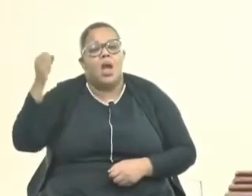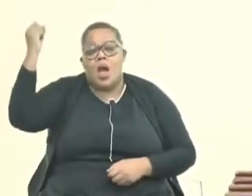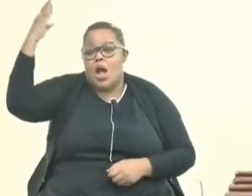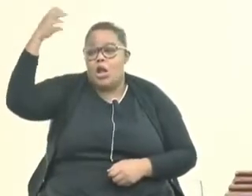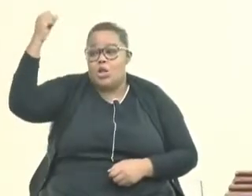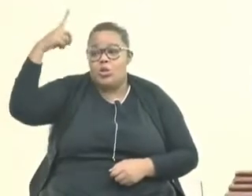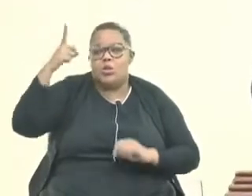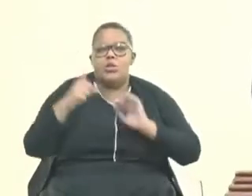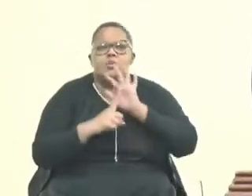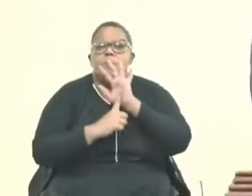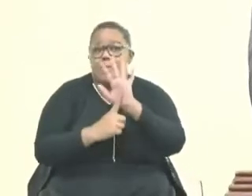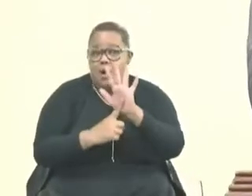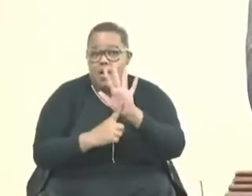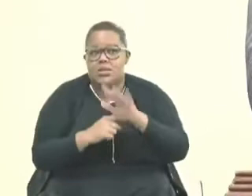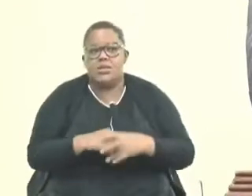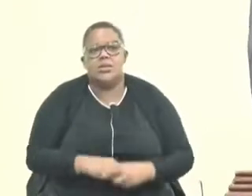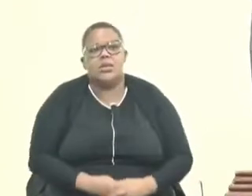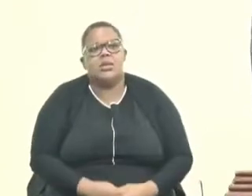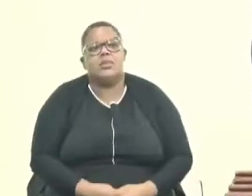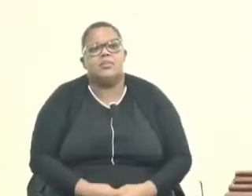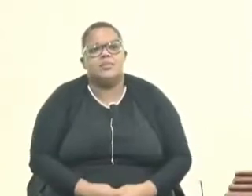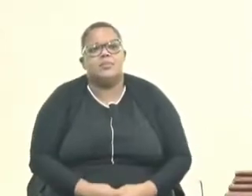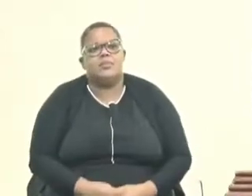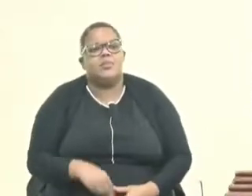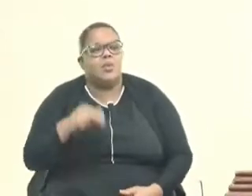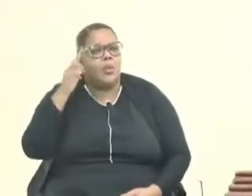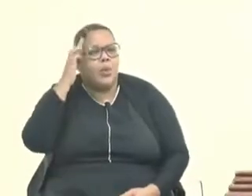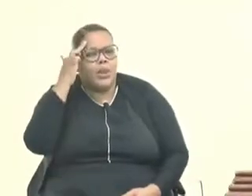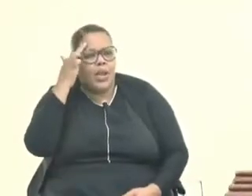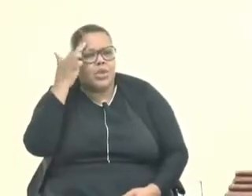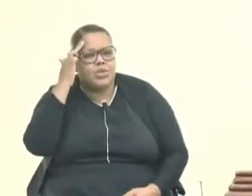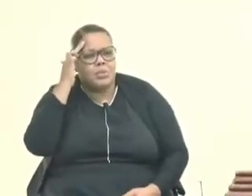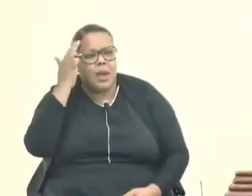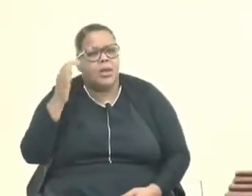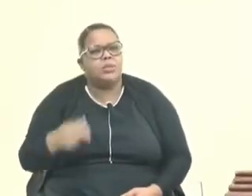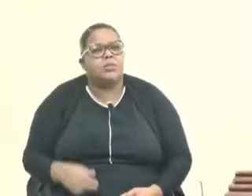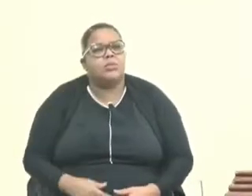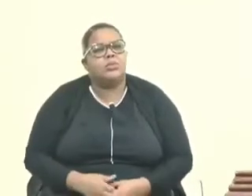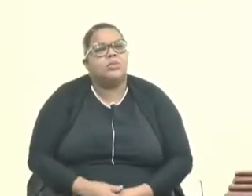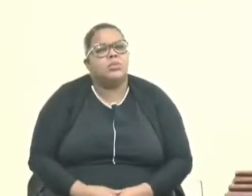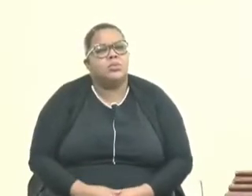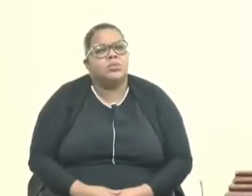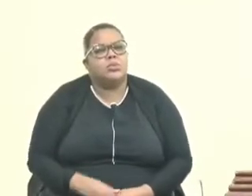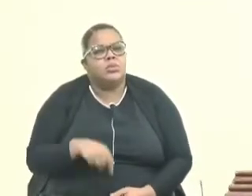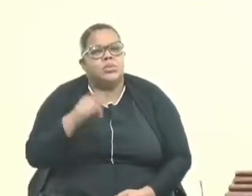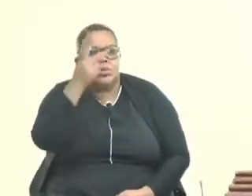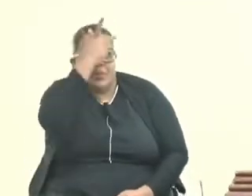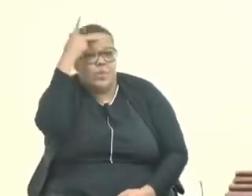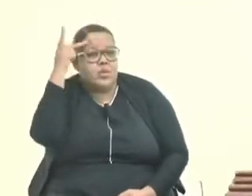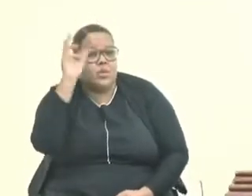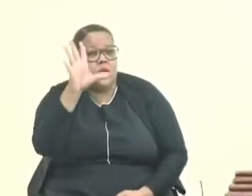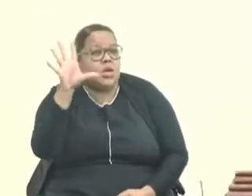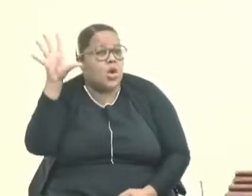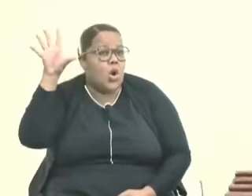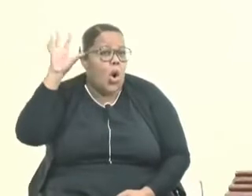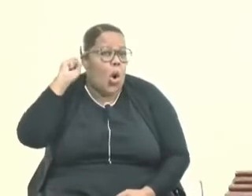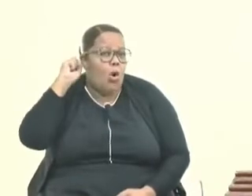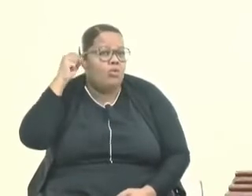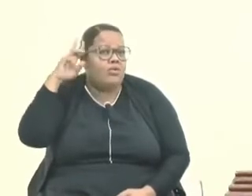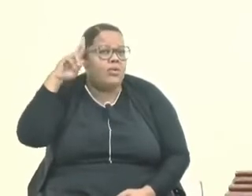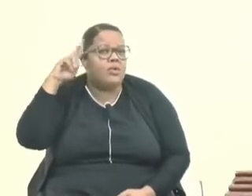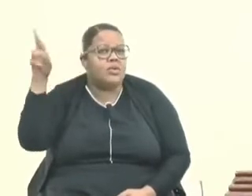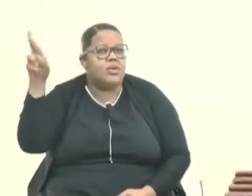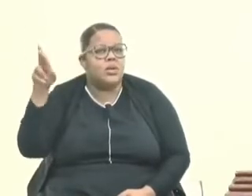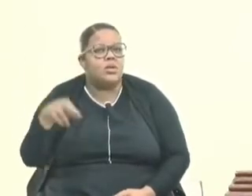lâmpada representa e a consciência de alguém que houve a Deus se a